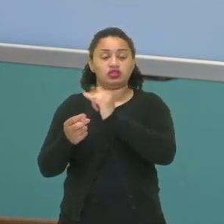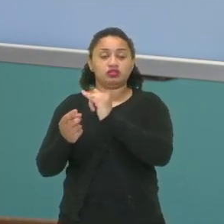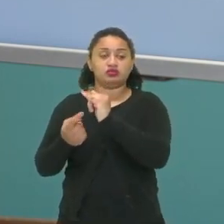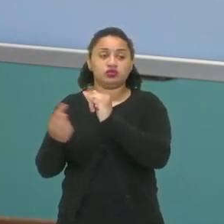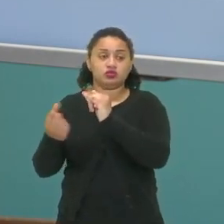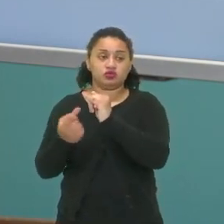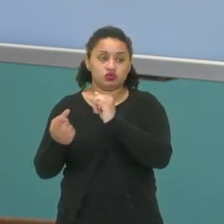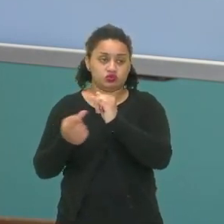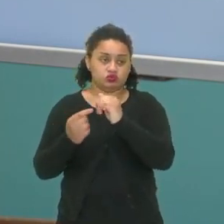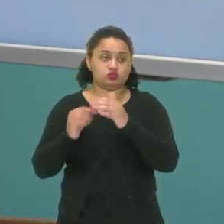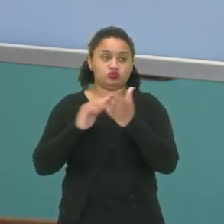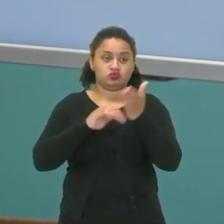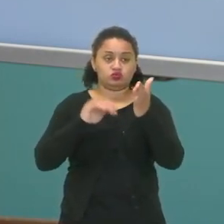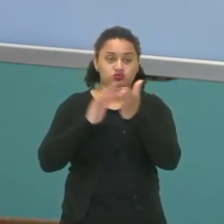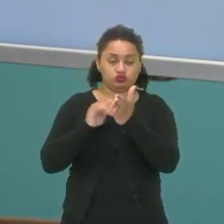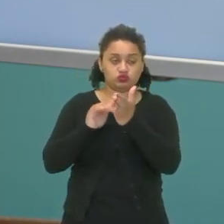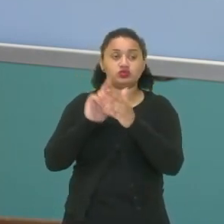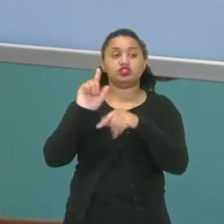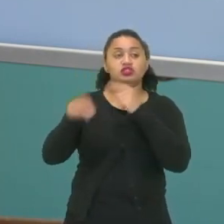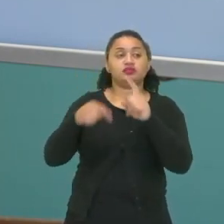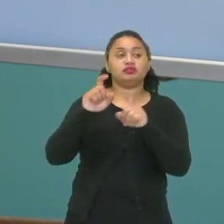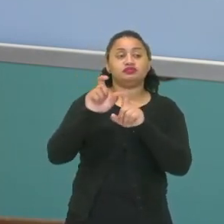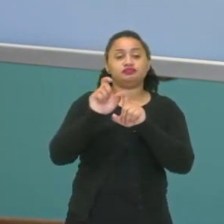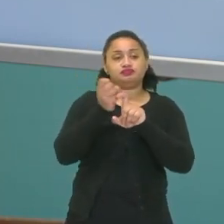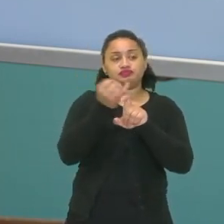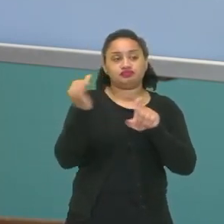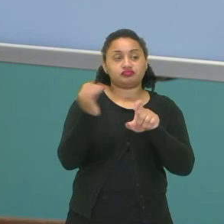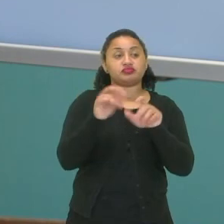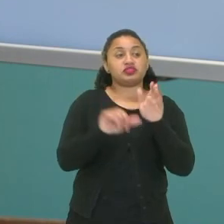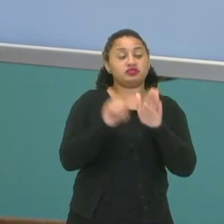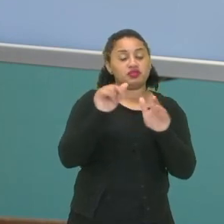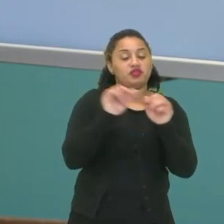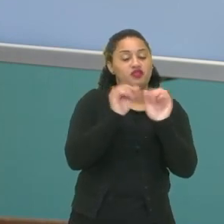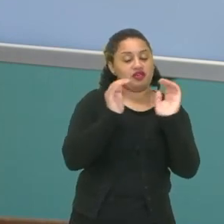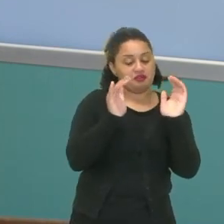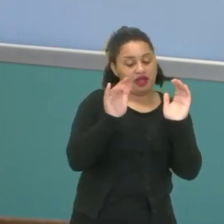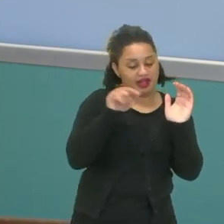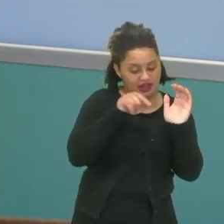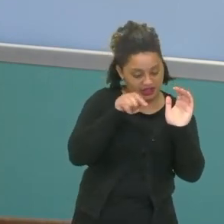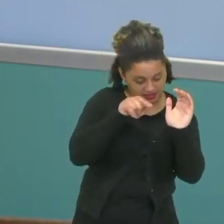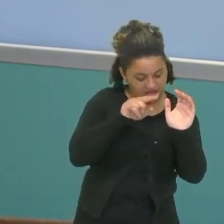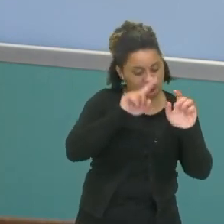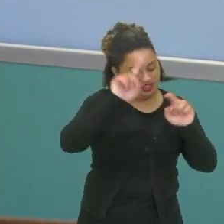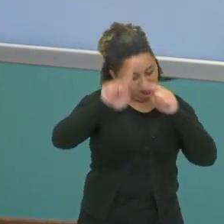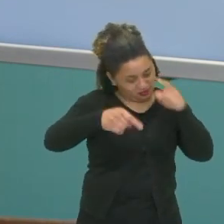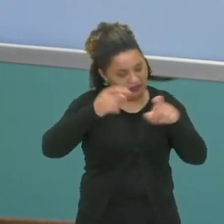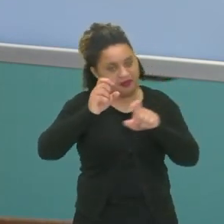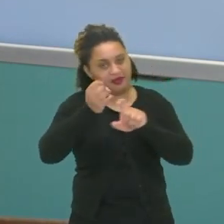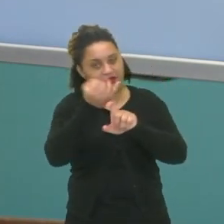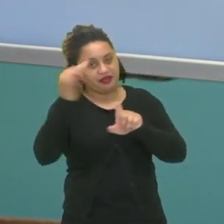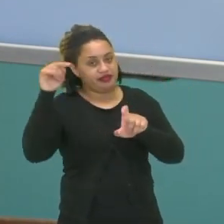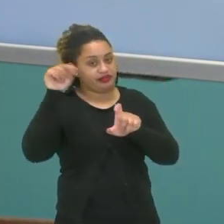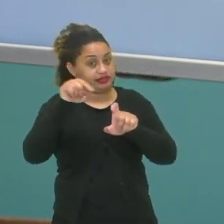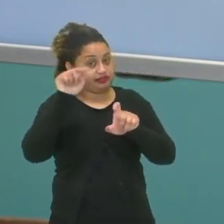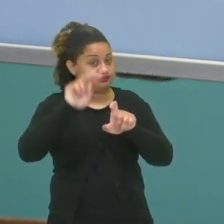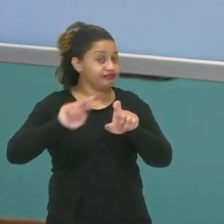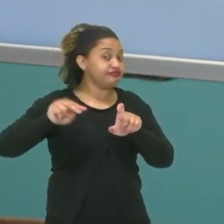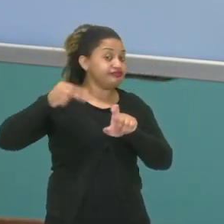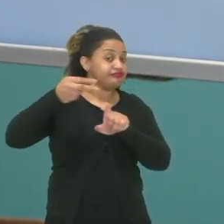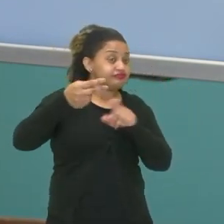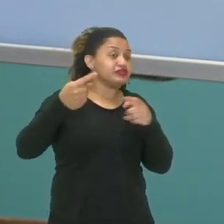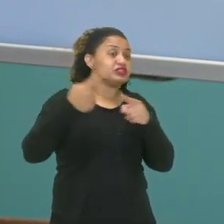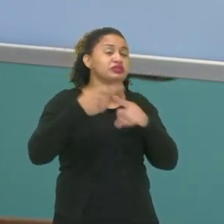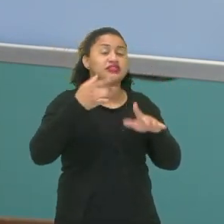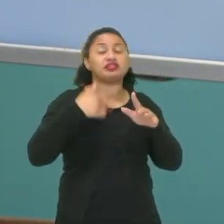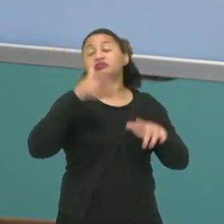7, ao quadrado. Tomar cuidado. Primeiro resolver o parênteses, depois elevar ao quadrado. Só essa dica, que às vezes a pessoa quer